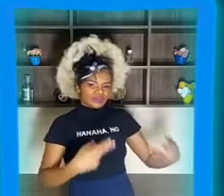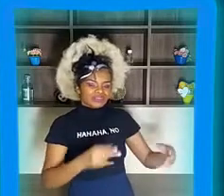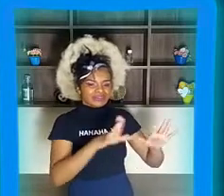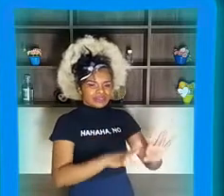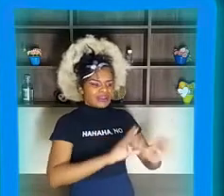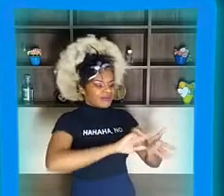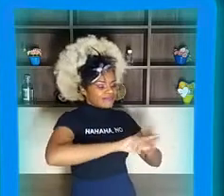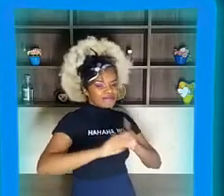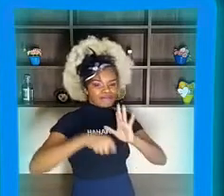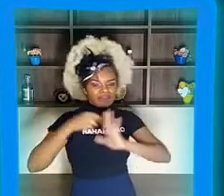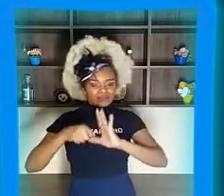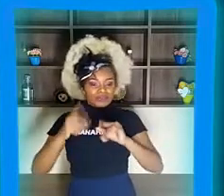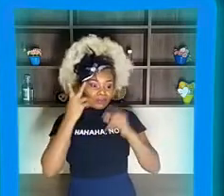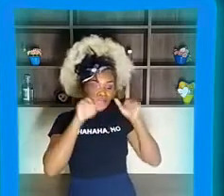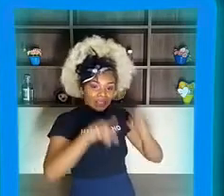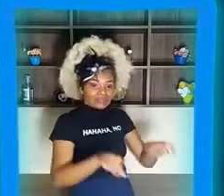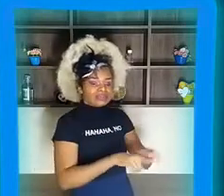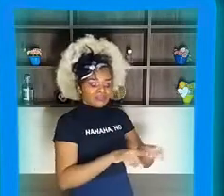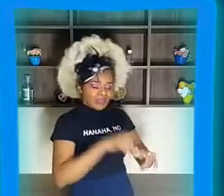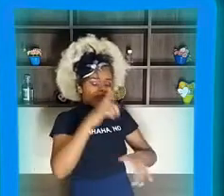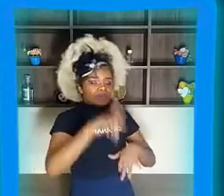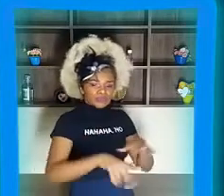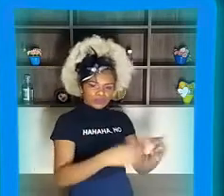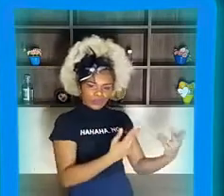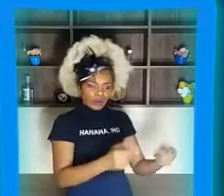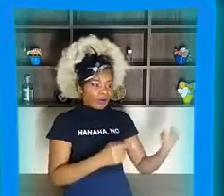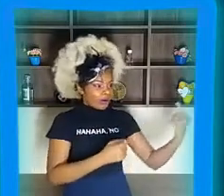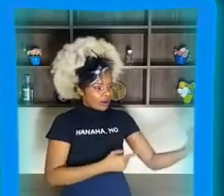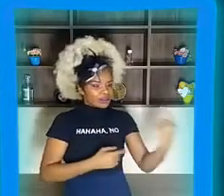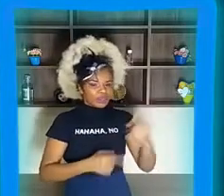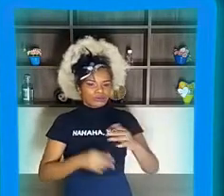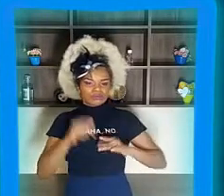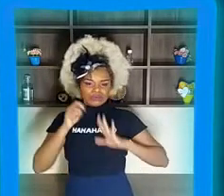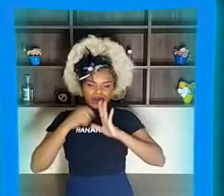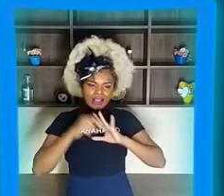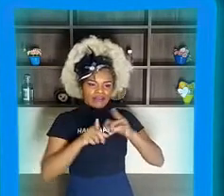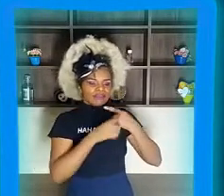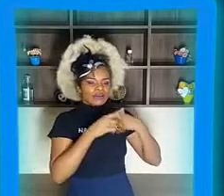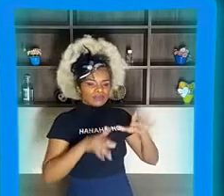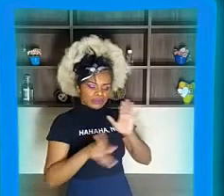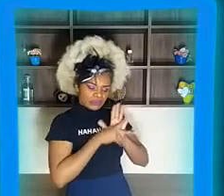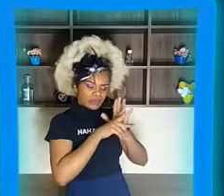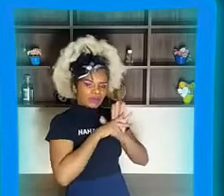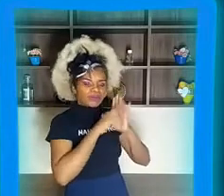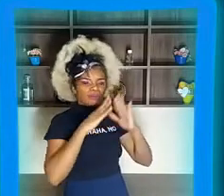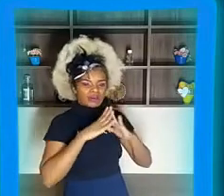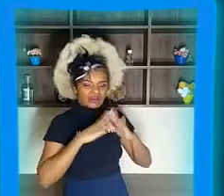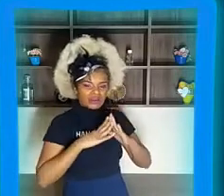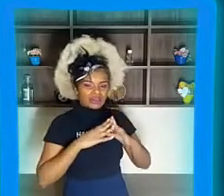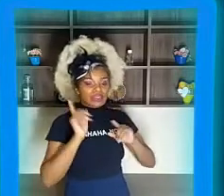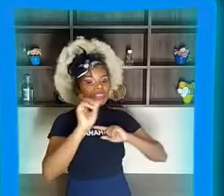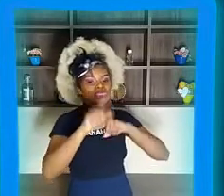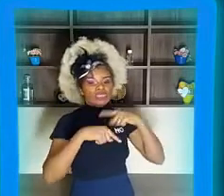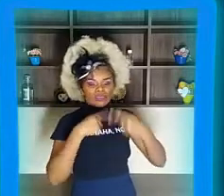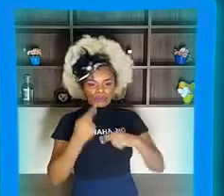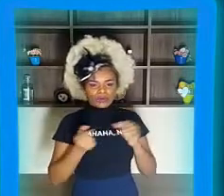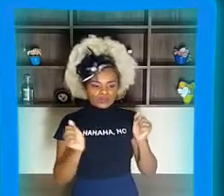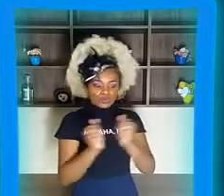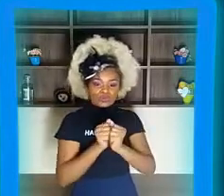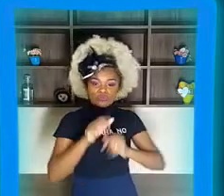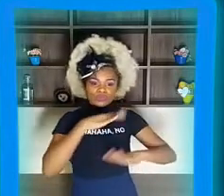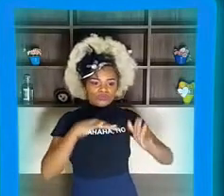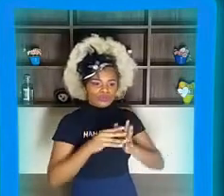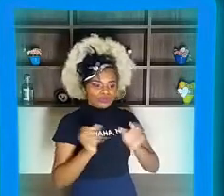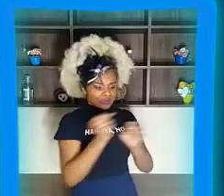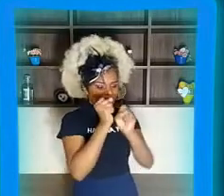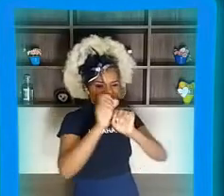vídeos, e para esse a gente também repetiu o mesmo esquema. Cada um grava a música na sua casa, né? E depois a gente junta tudo e